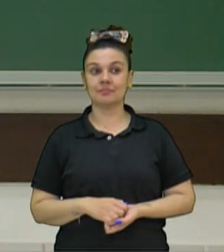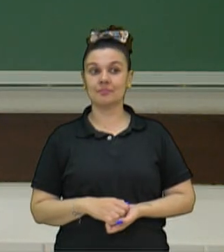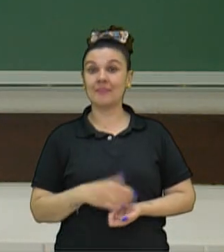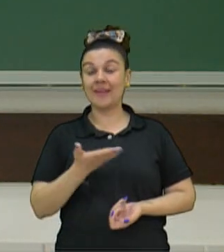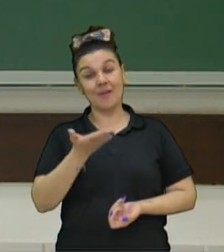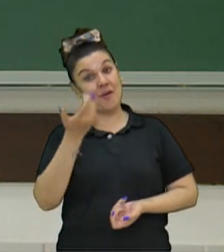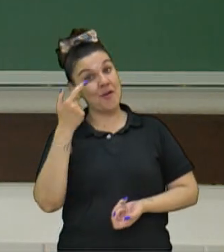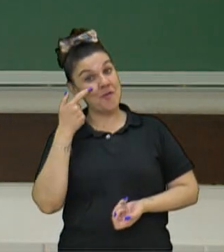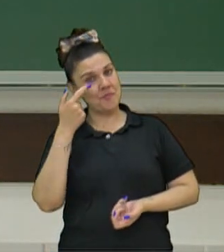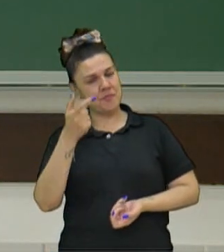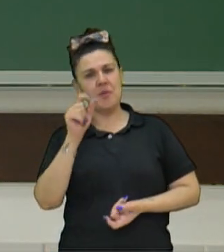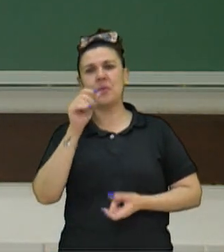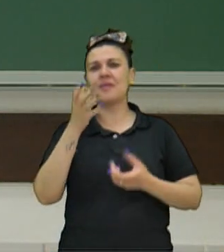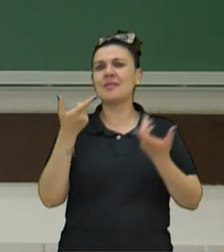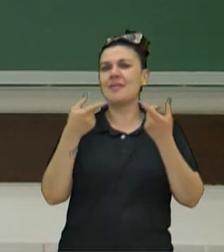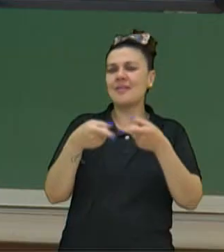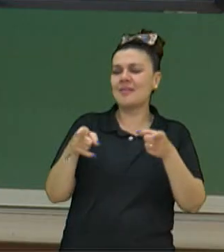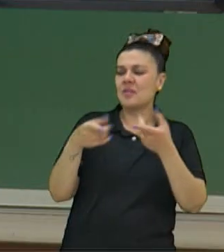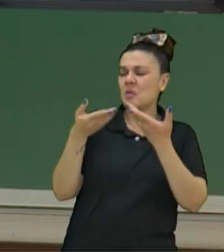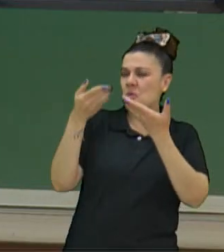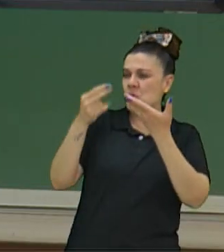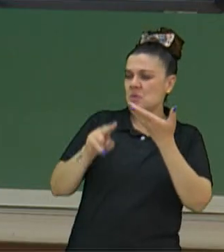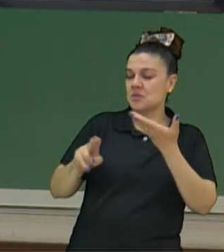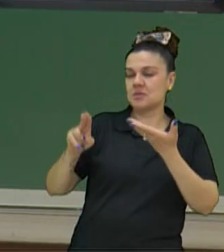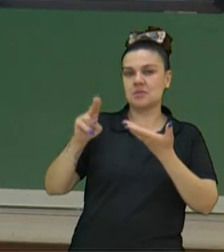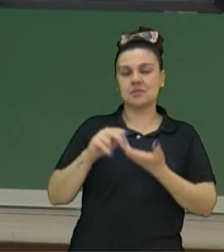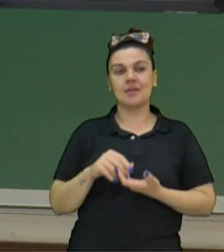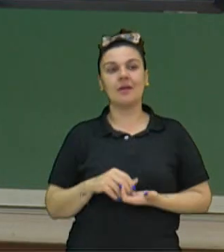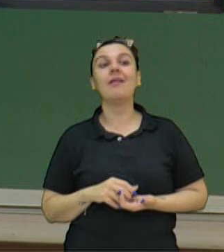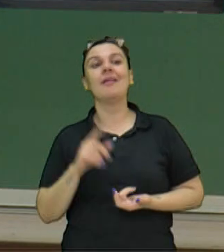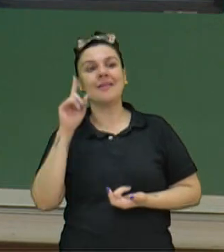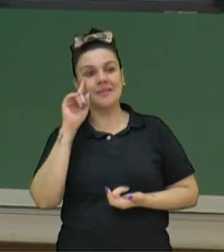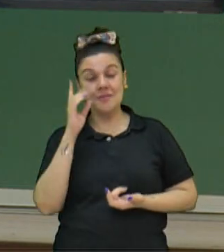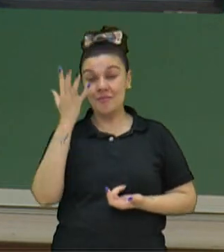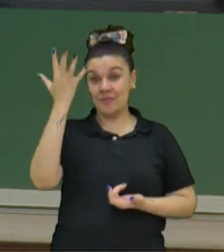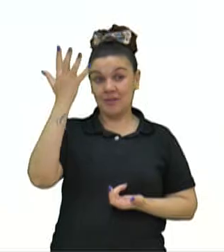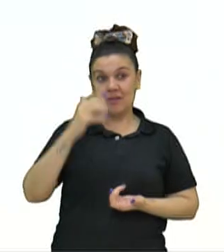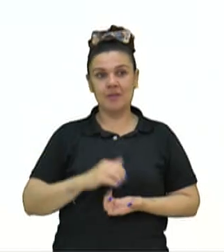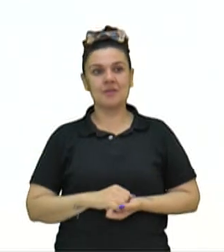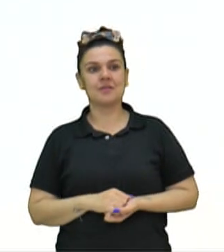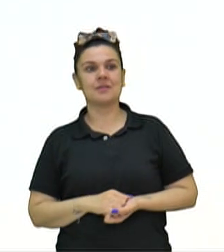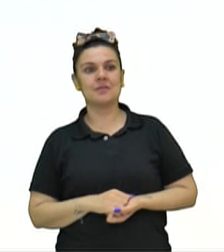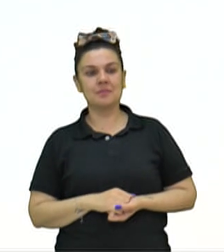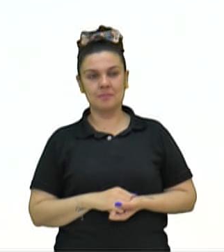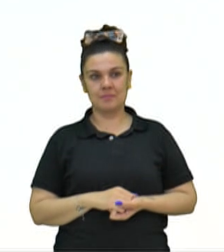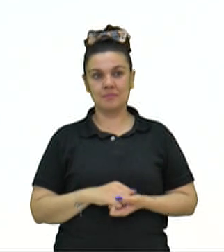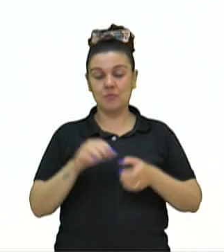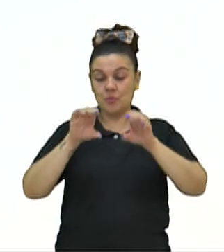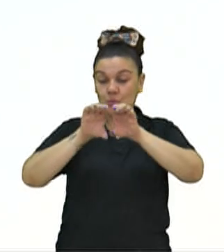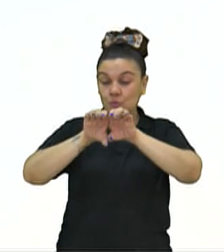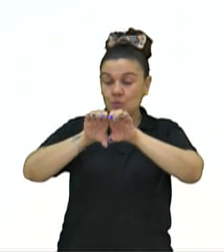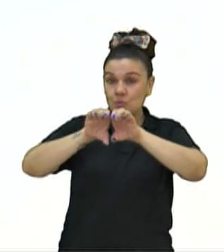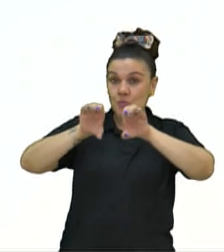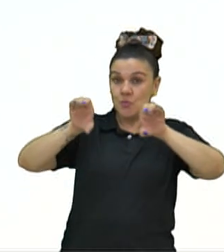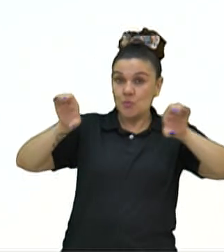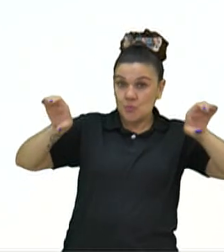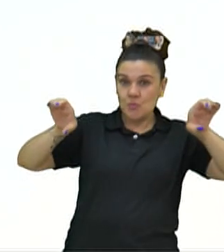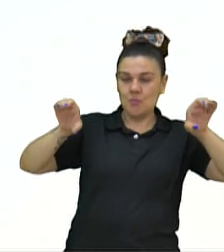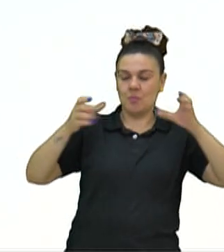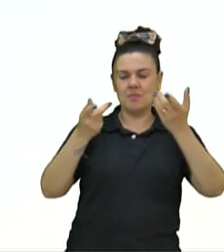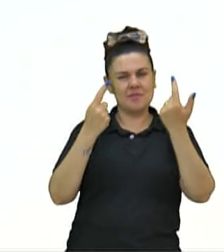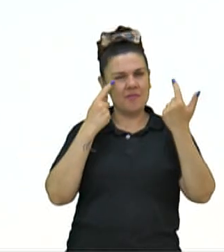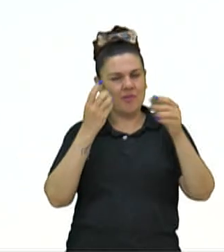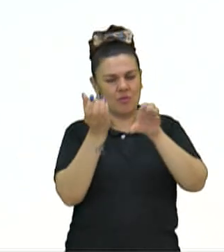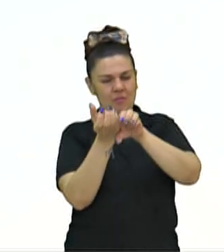Então vamos lá, que instrumento eles estão usando? Algo que eles inventaram, olha lá, ó. They use tubes, eles usam os tubos,